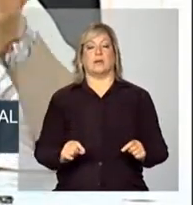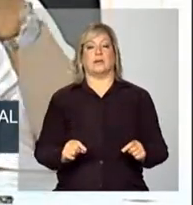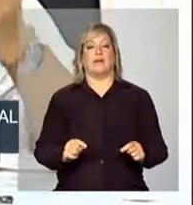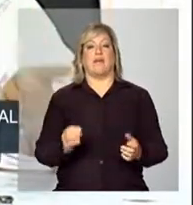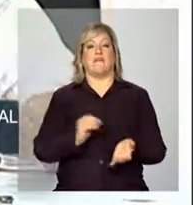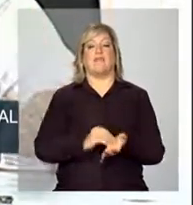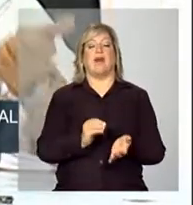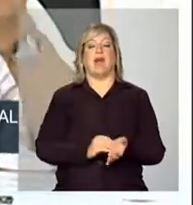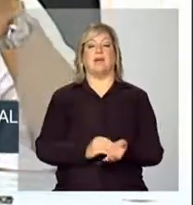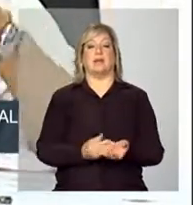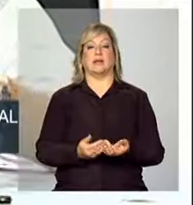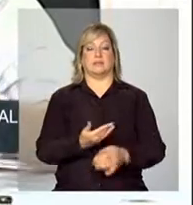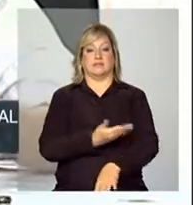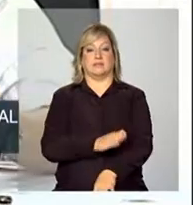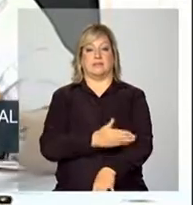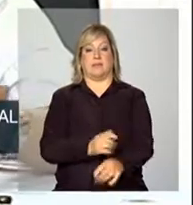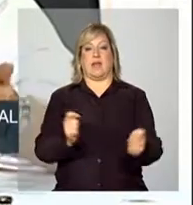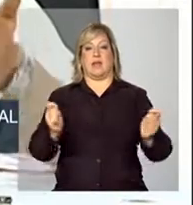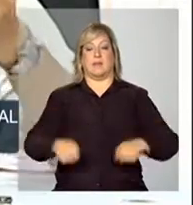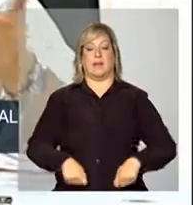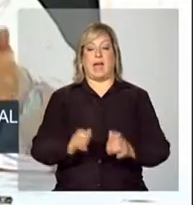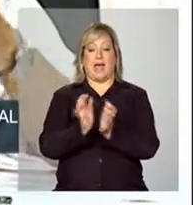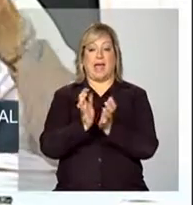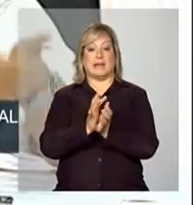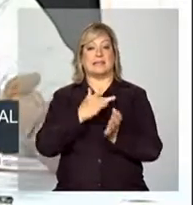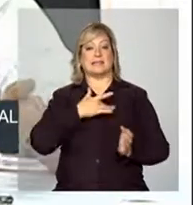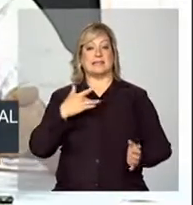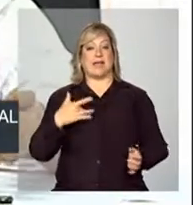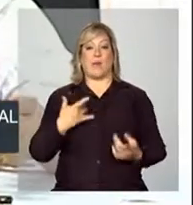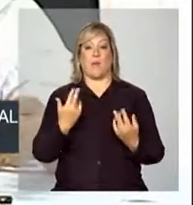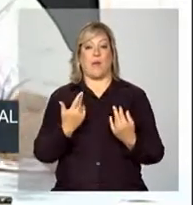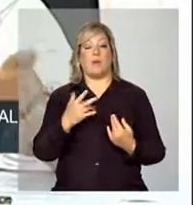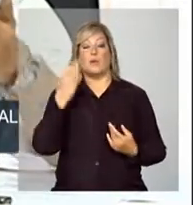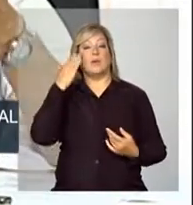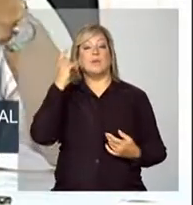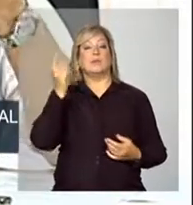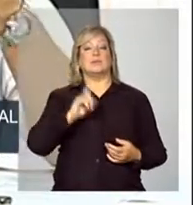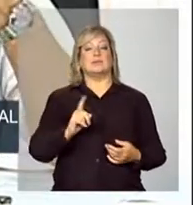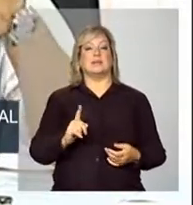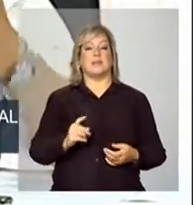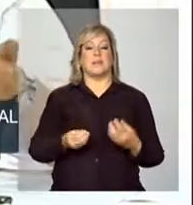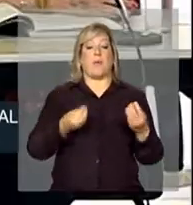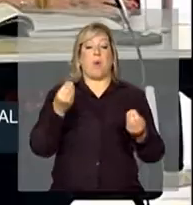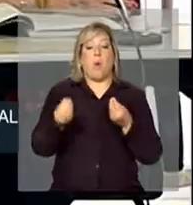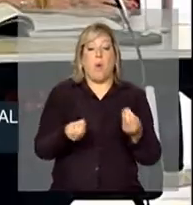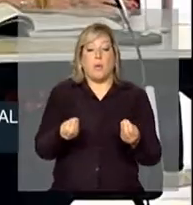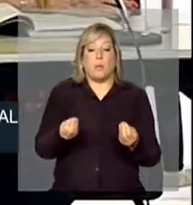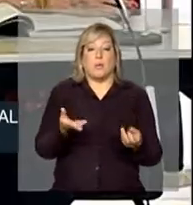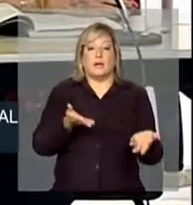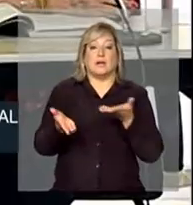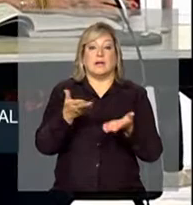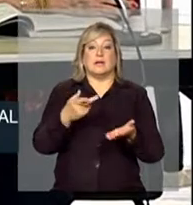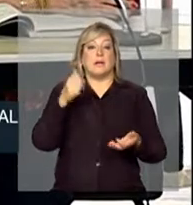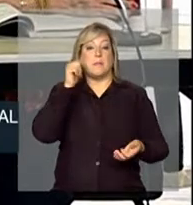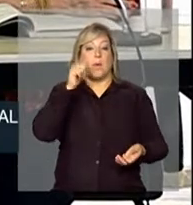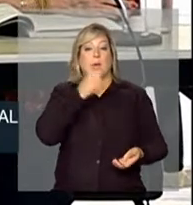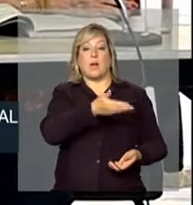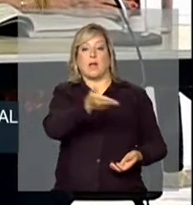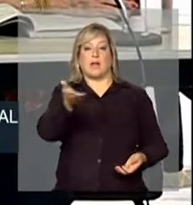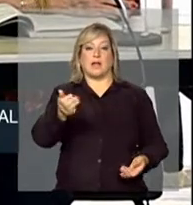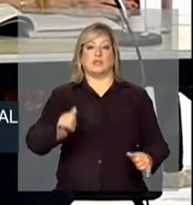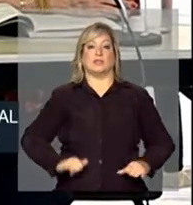dos profissionais da área da saúde para lidar com mulheres em